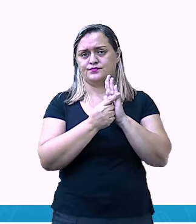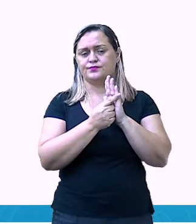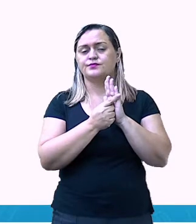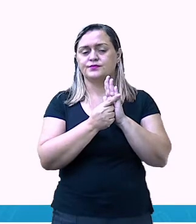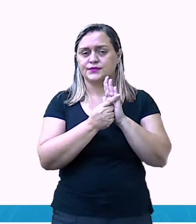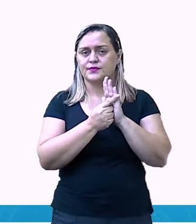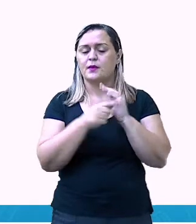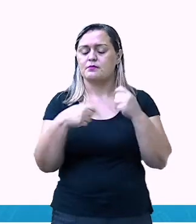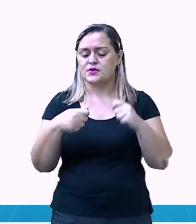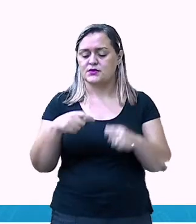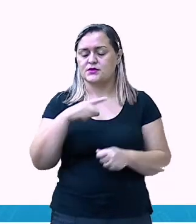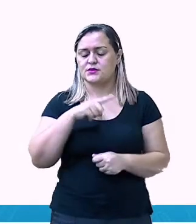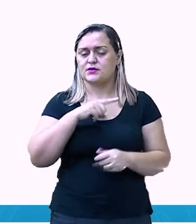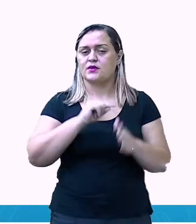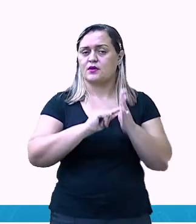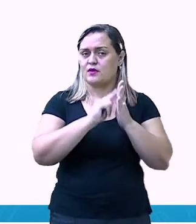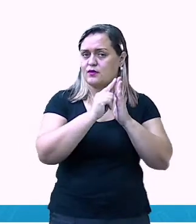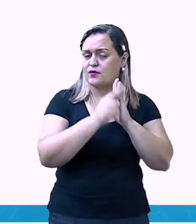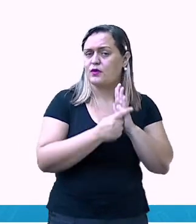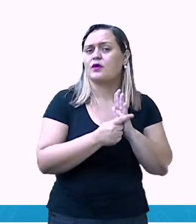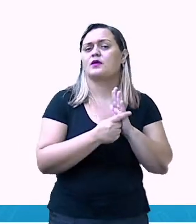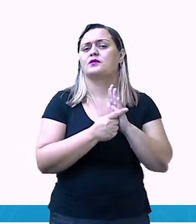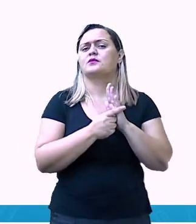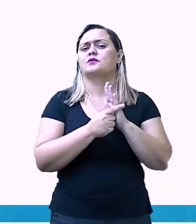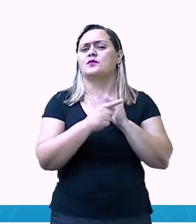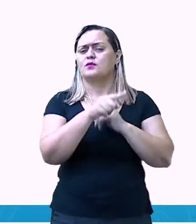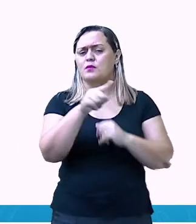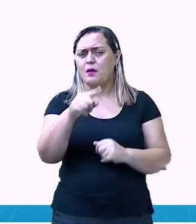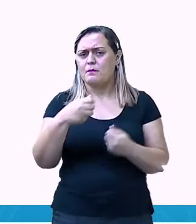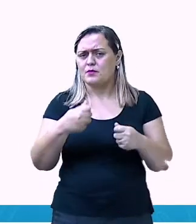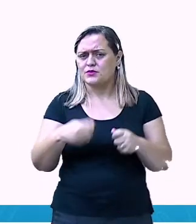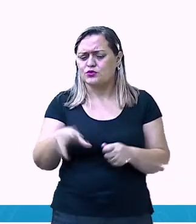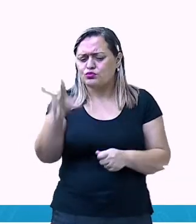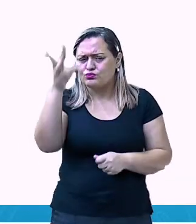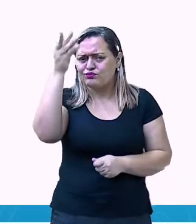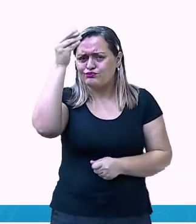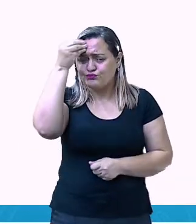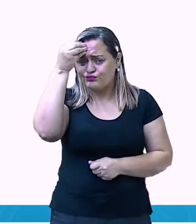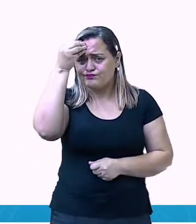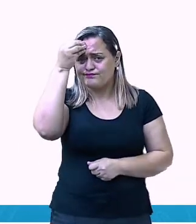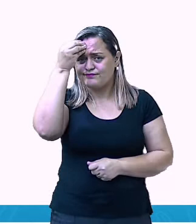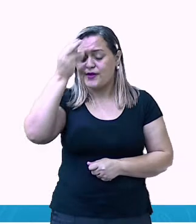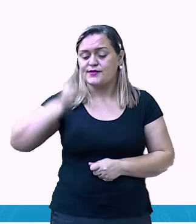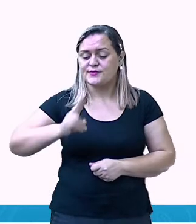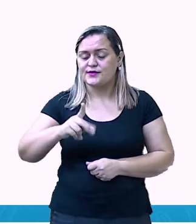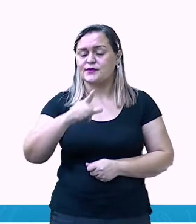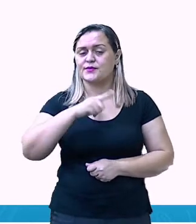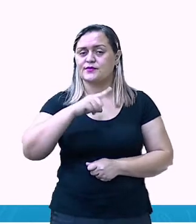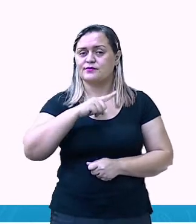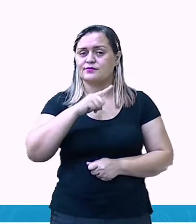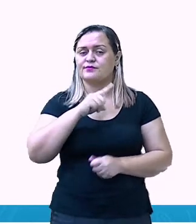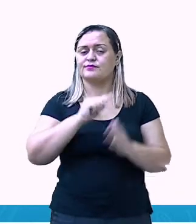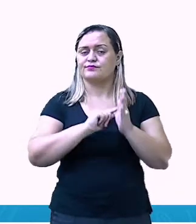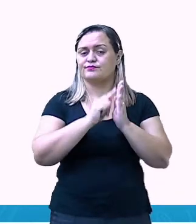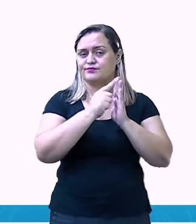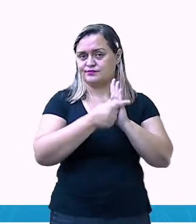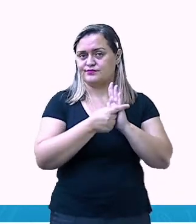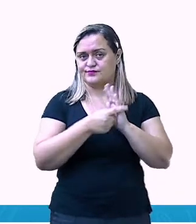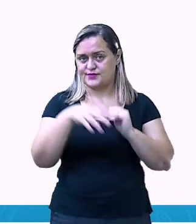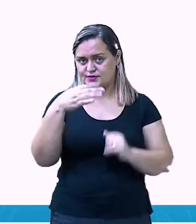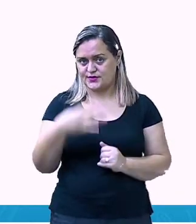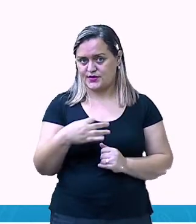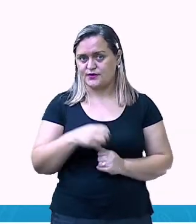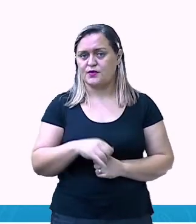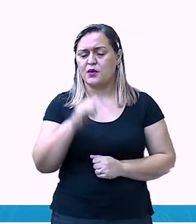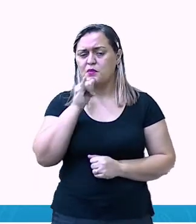sem vogal. Isso vocês precisam gravar. Então, vamos pegar a palavra janela. Vamos observar essa informação que eu acabei de